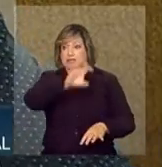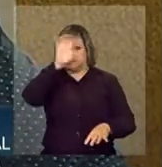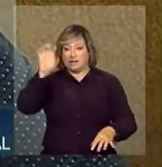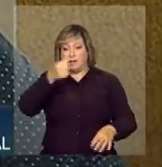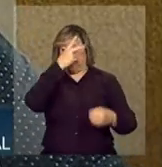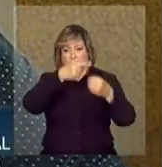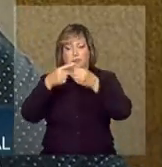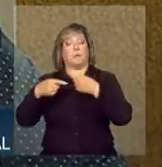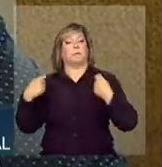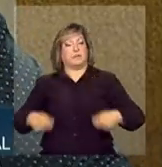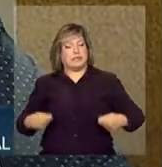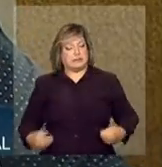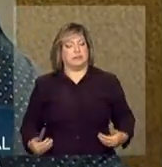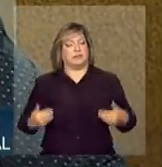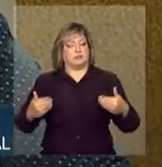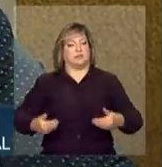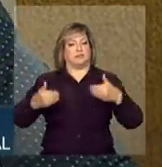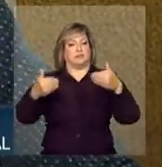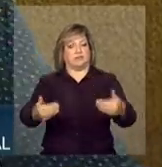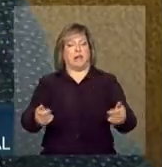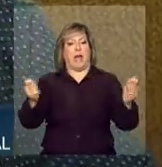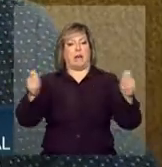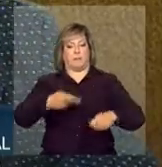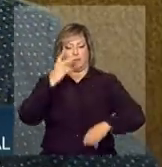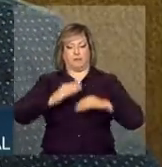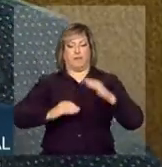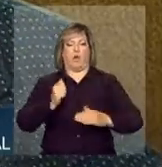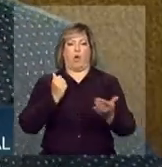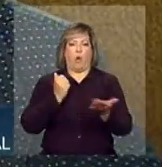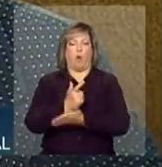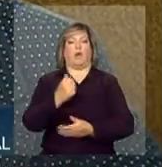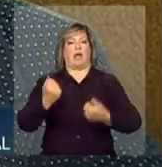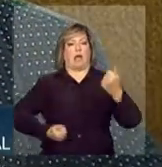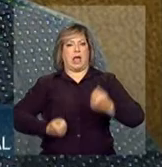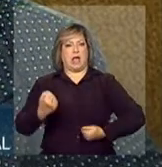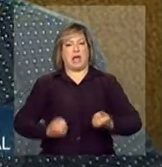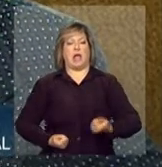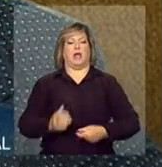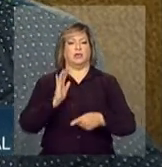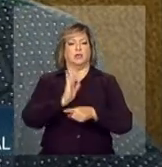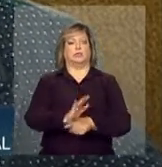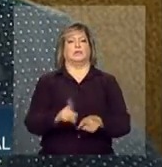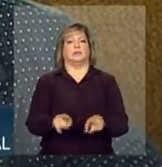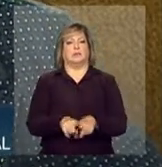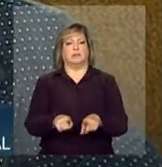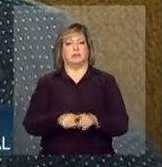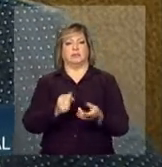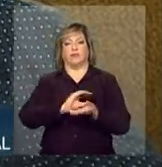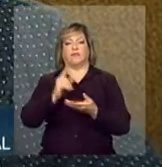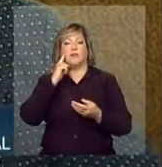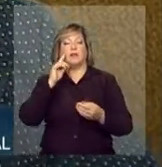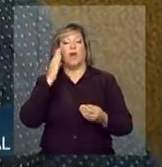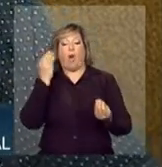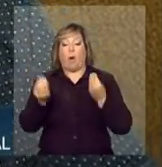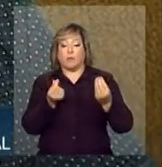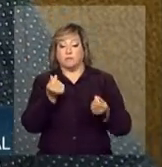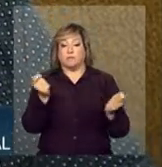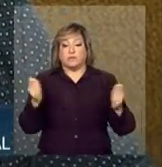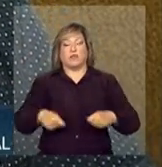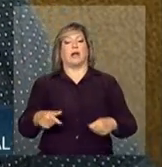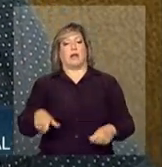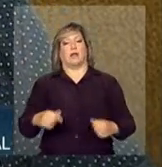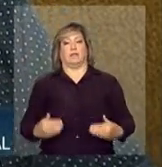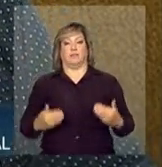têm que continuar avançando, capacitando servidores, comprando carros, investindo, né, dentro das nossas possibilidades para que o sistema